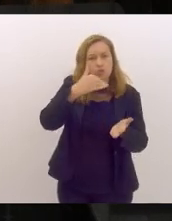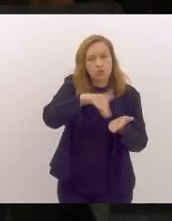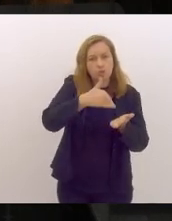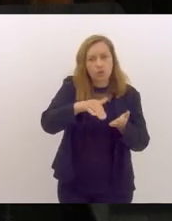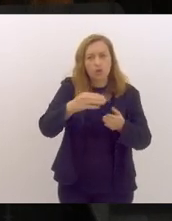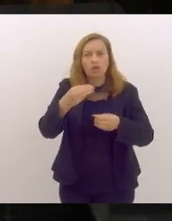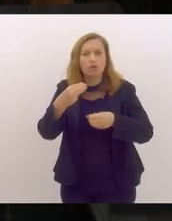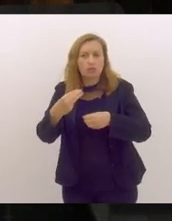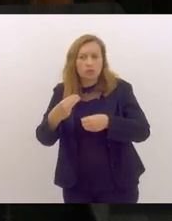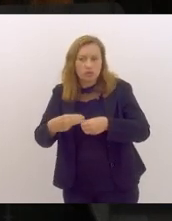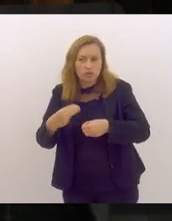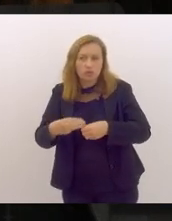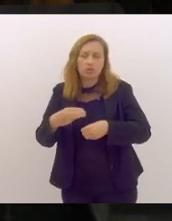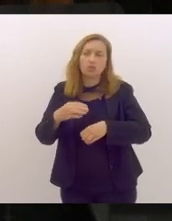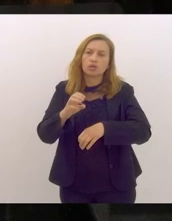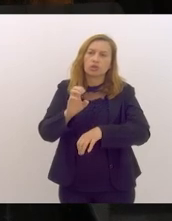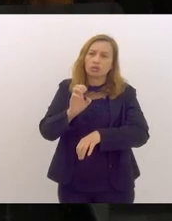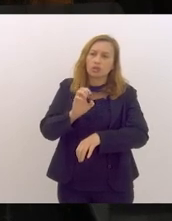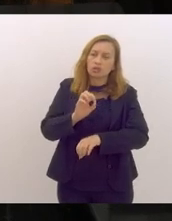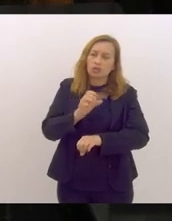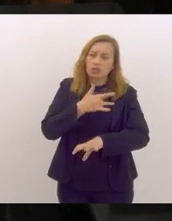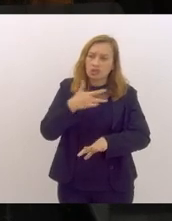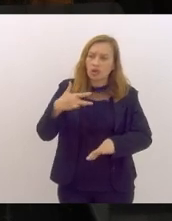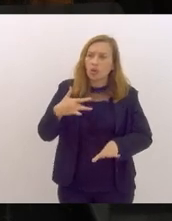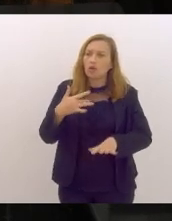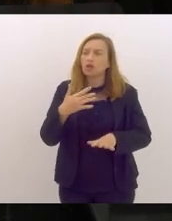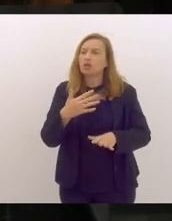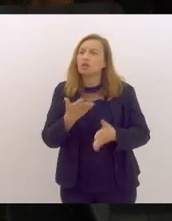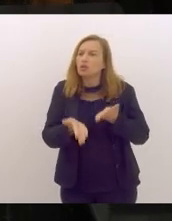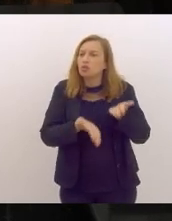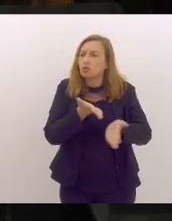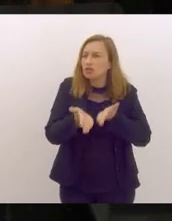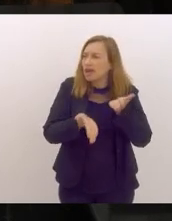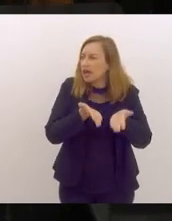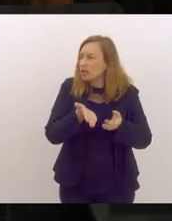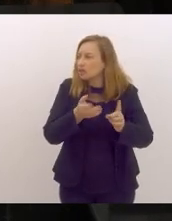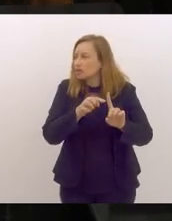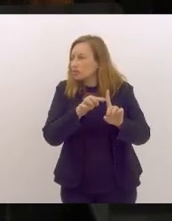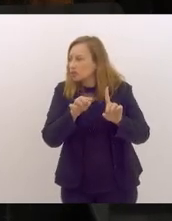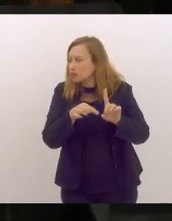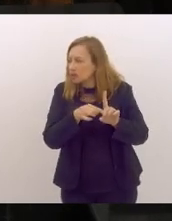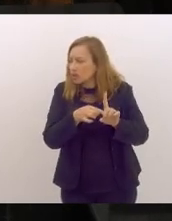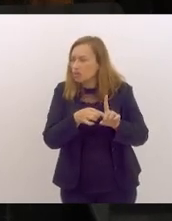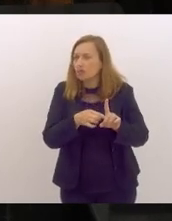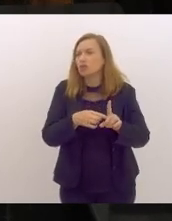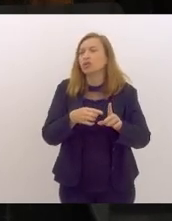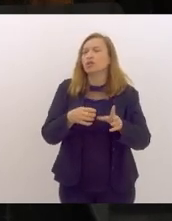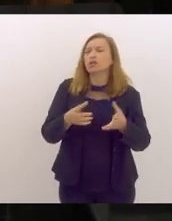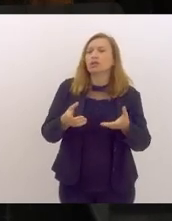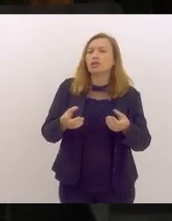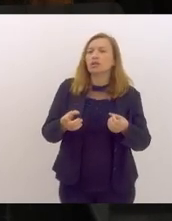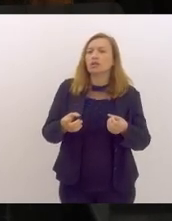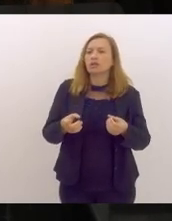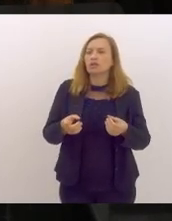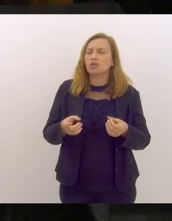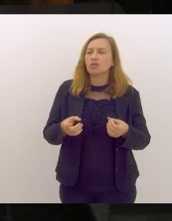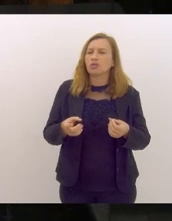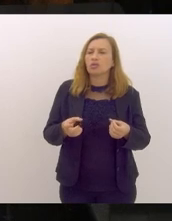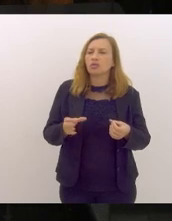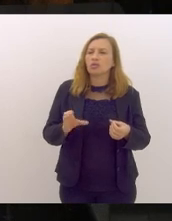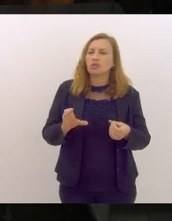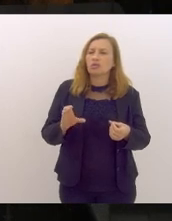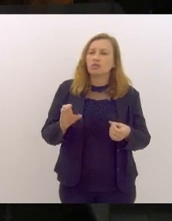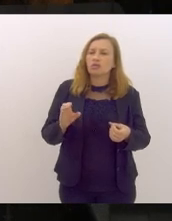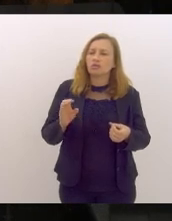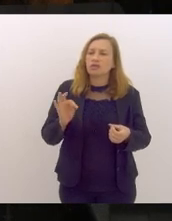de Saúde e Natividade, RAME, linha de cuidado materno-infantil, cofinanciamento estadual, que é minha,